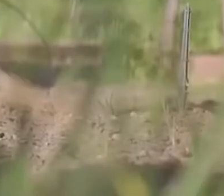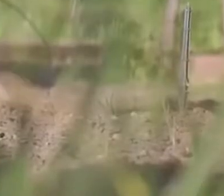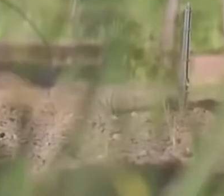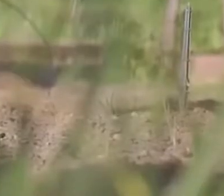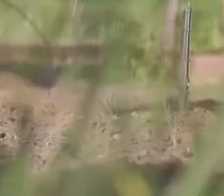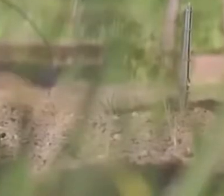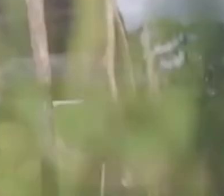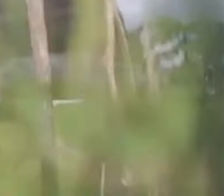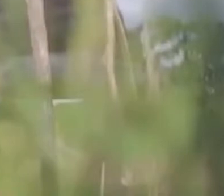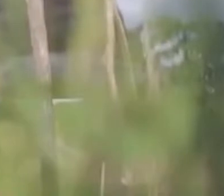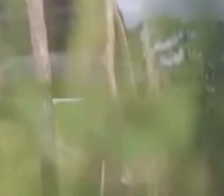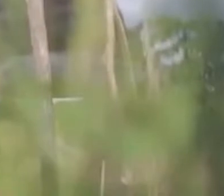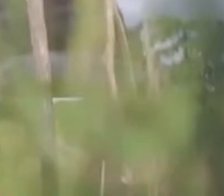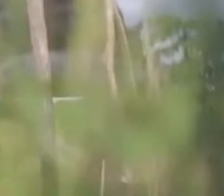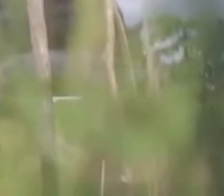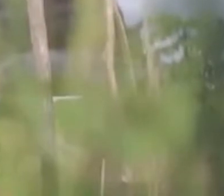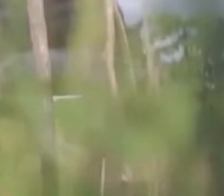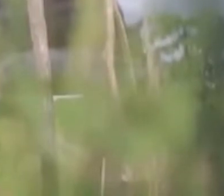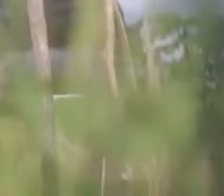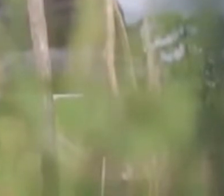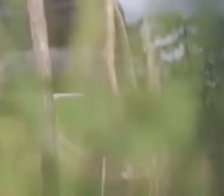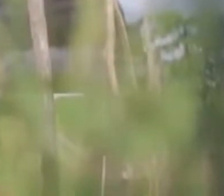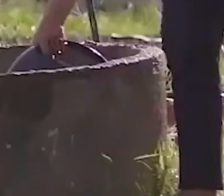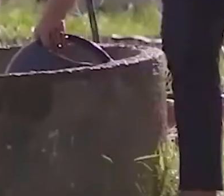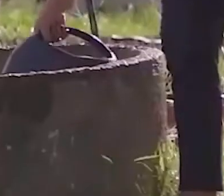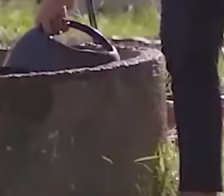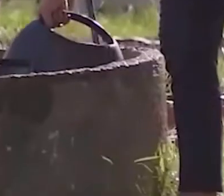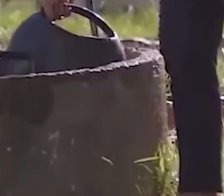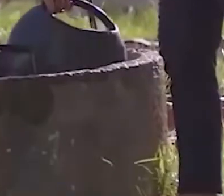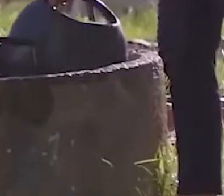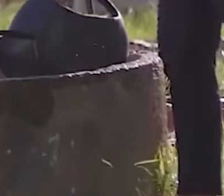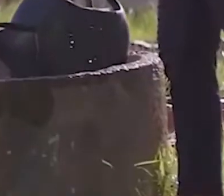e feiras agroecológicas.